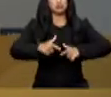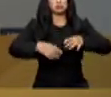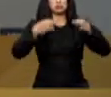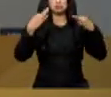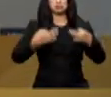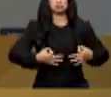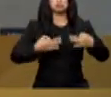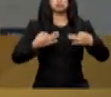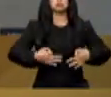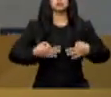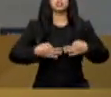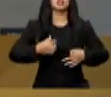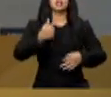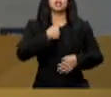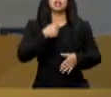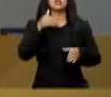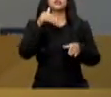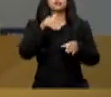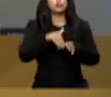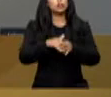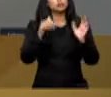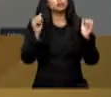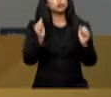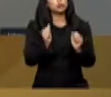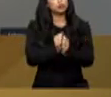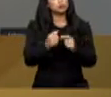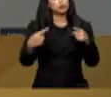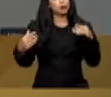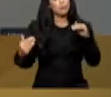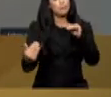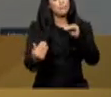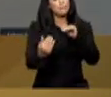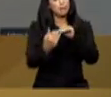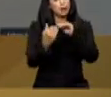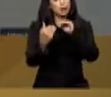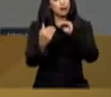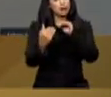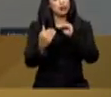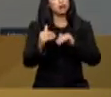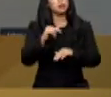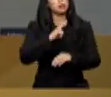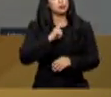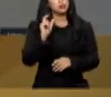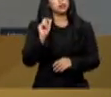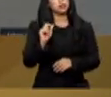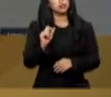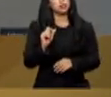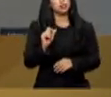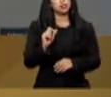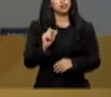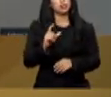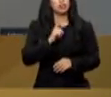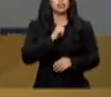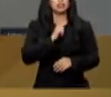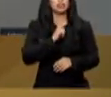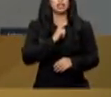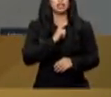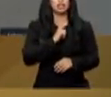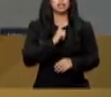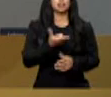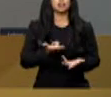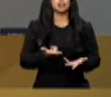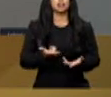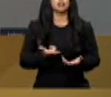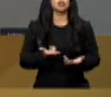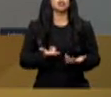elaborado, põe-me de acordo exatamente porque, como acaba de veicular sua excelência, além de haver situações que não